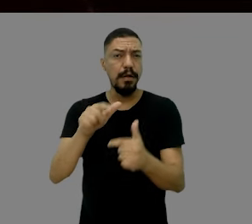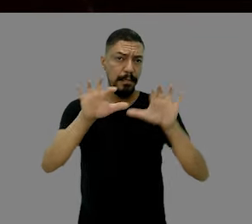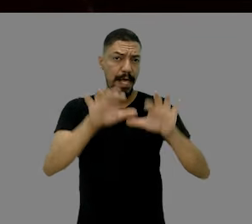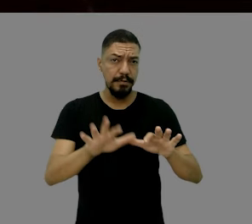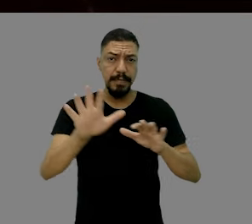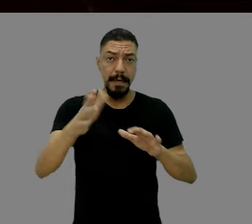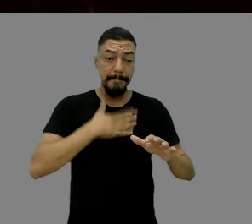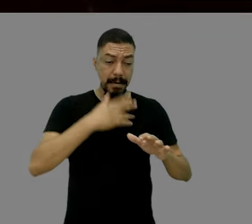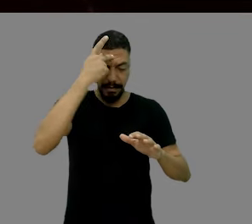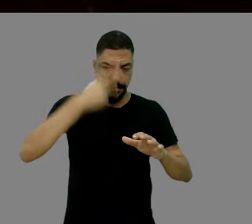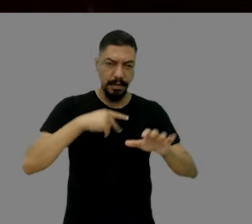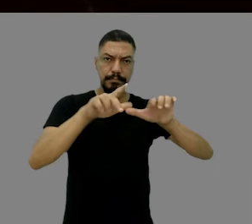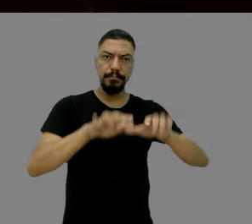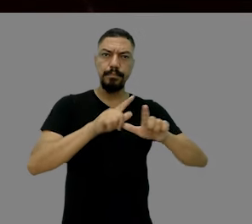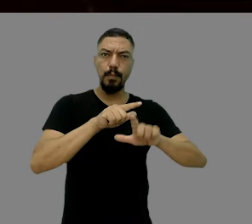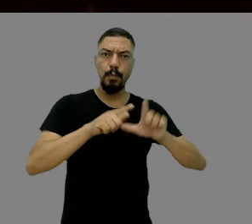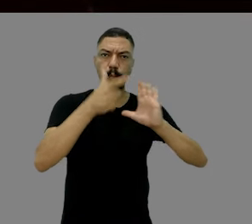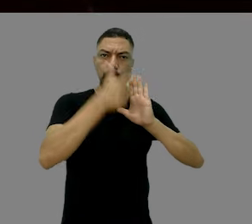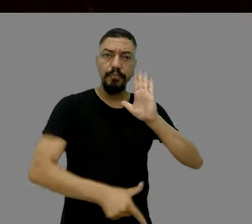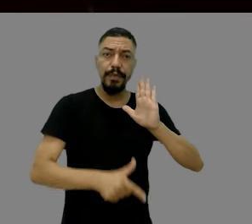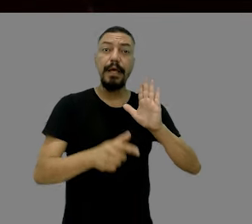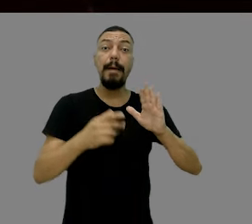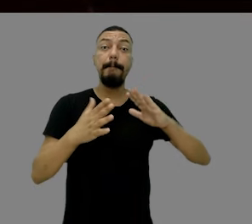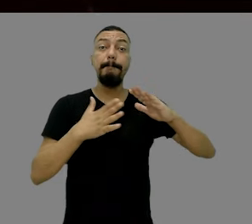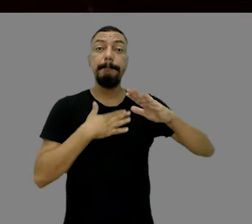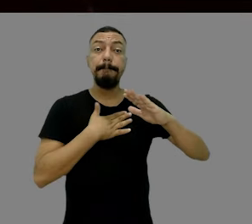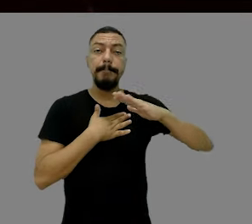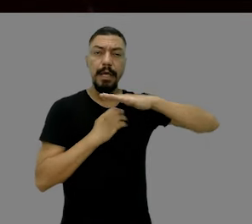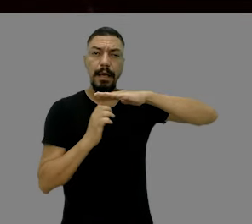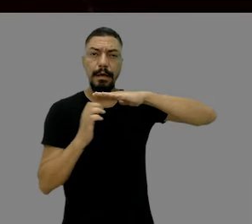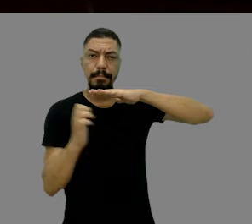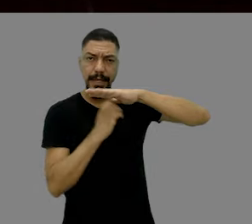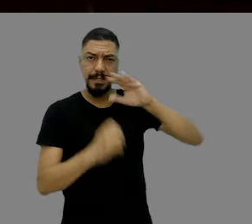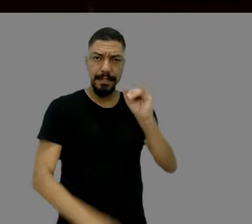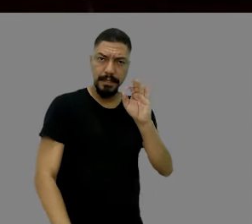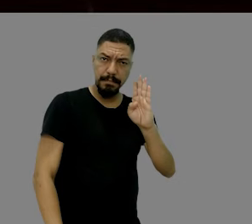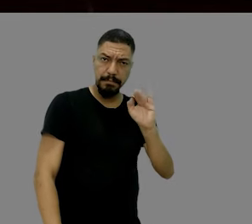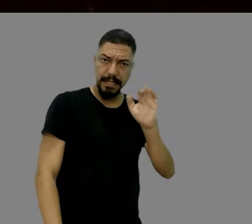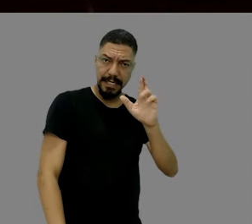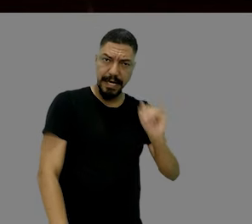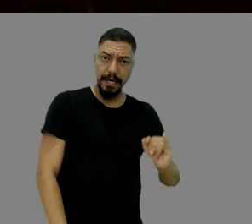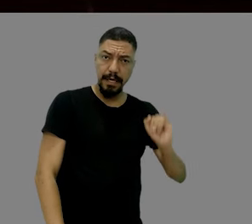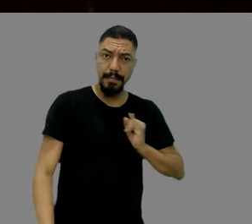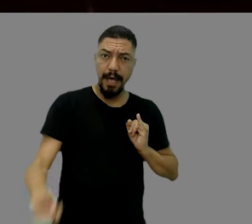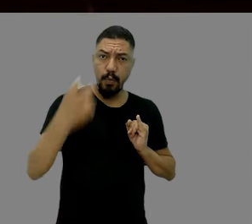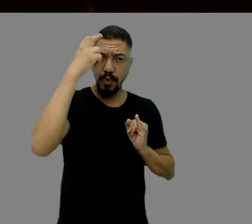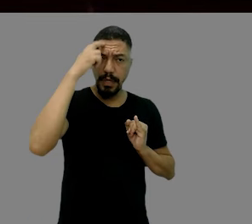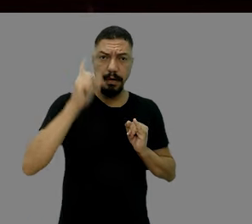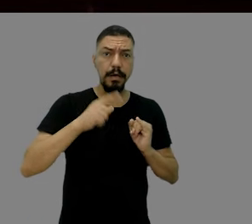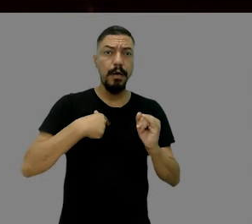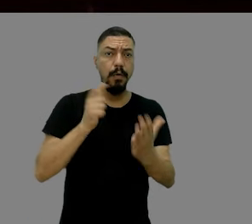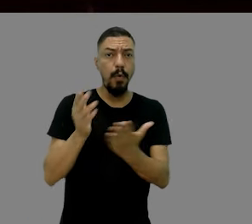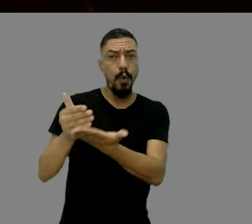Como prestador, eu sou Ibirá, então eu vou recolher, vamos supor que essa nota seja de R$5.000. Eu vou recolher os impostos